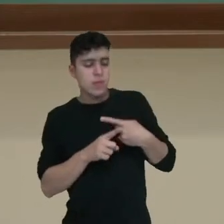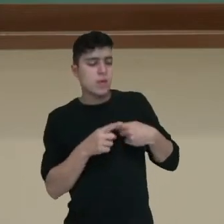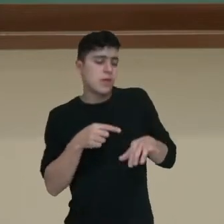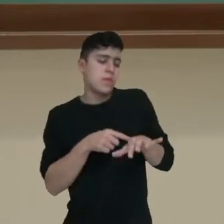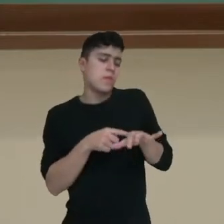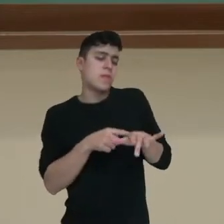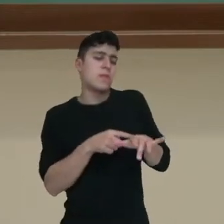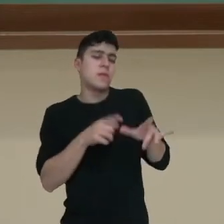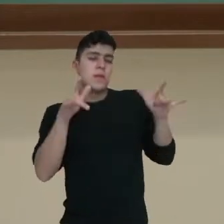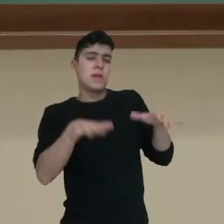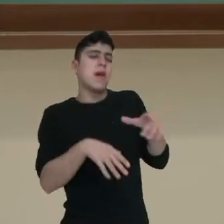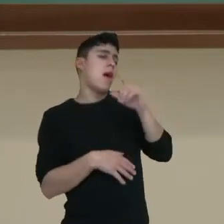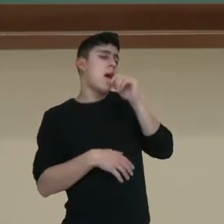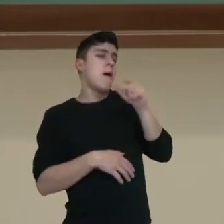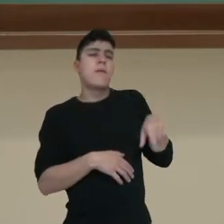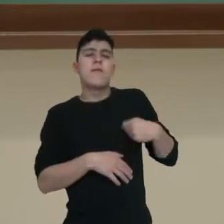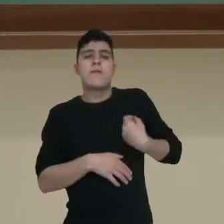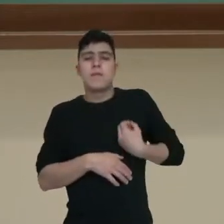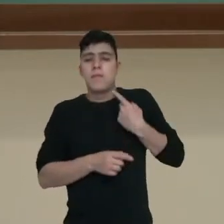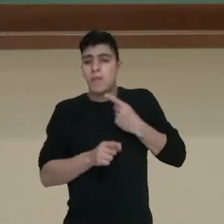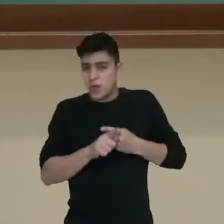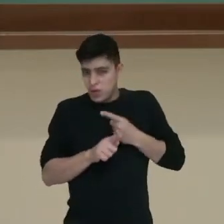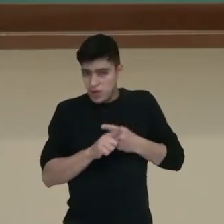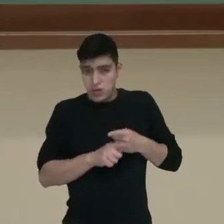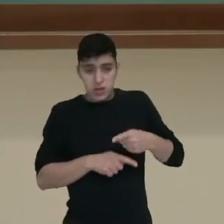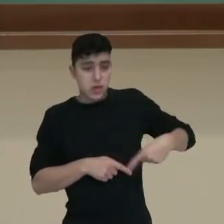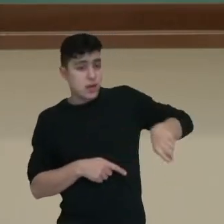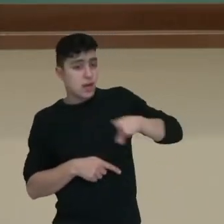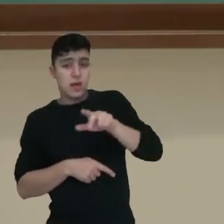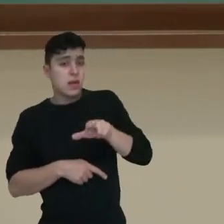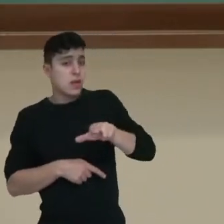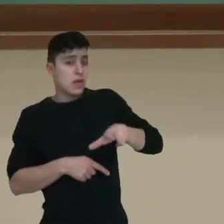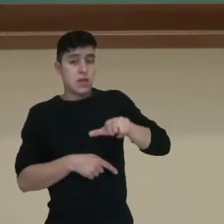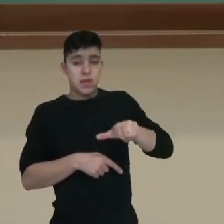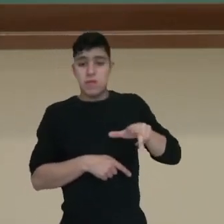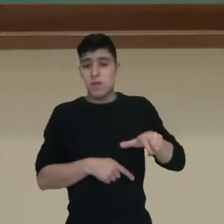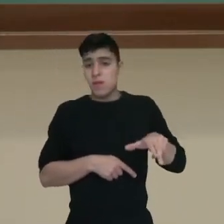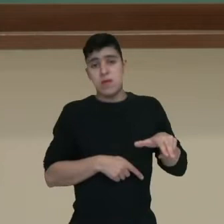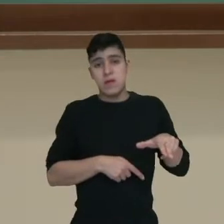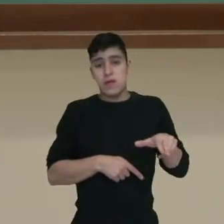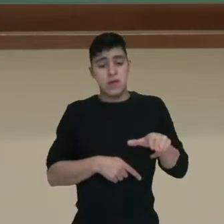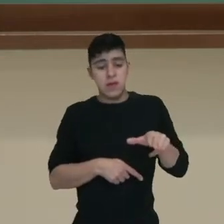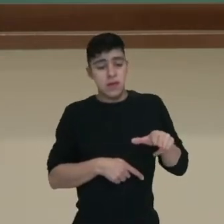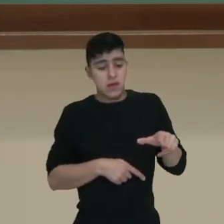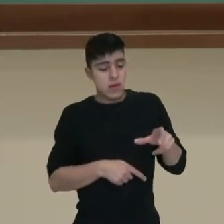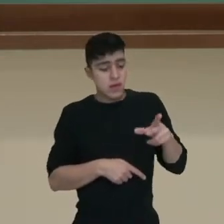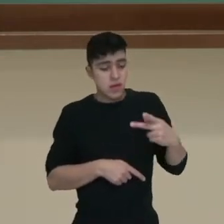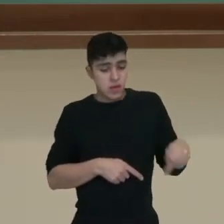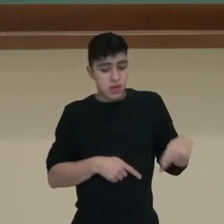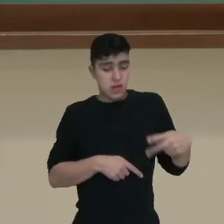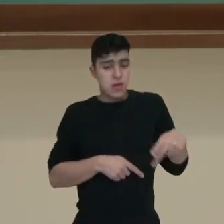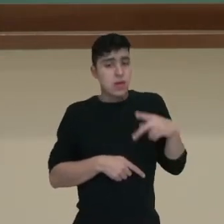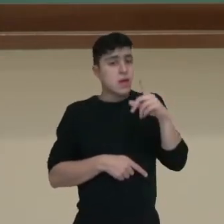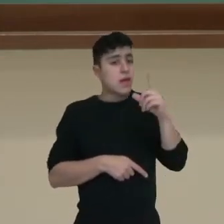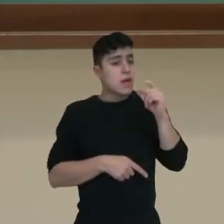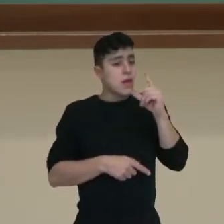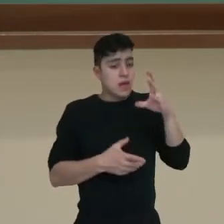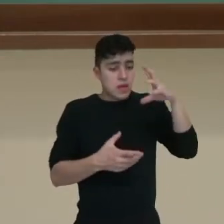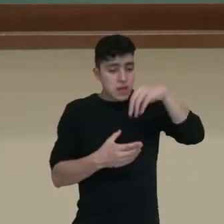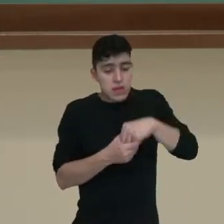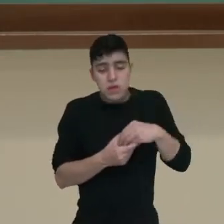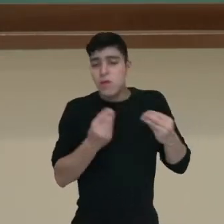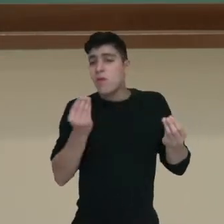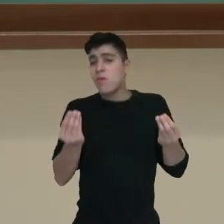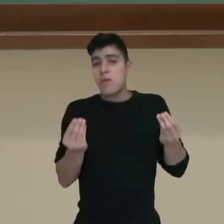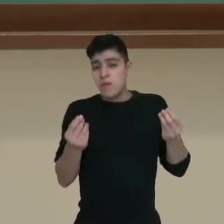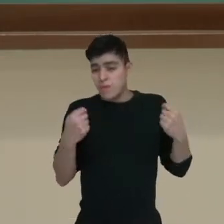tá? Mas eles não estão, a regulação interna do líquido corporal deles precisa